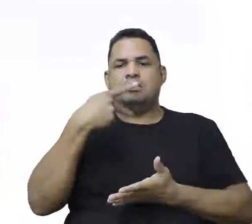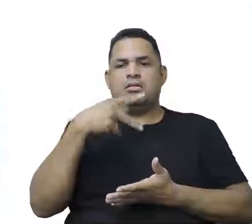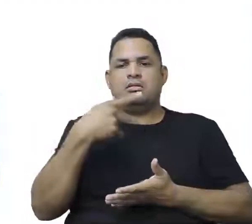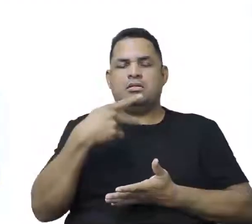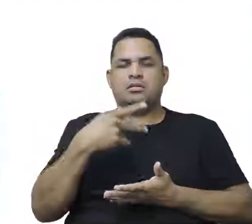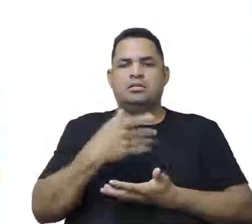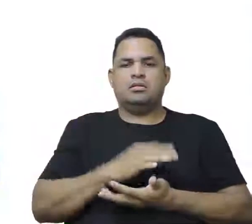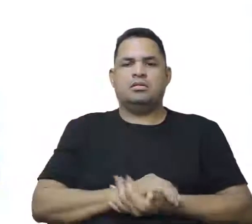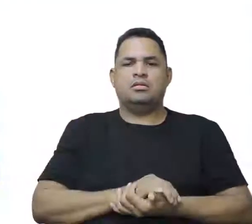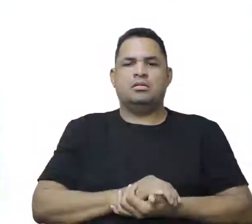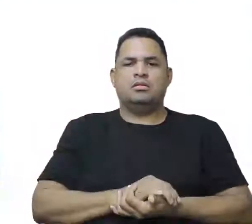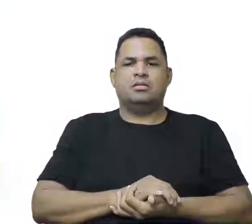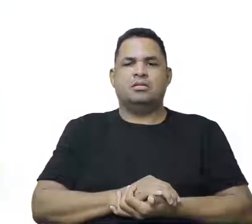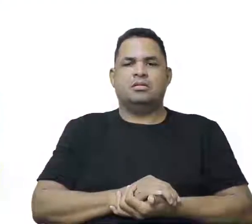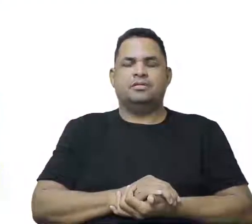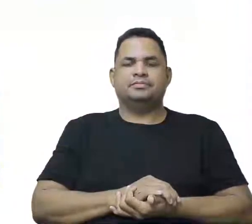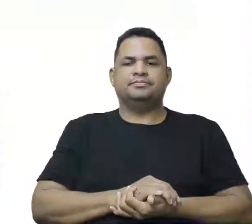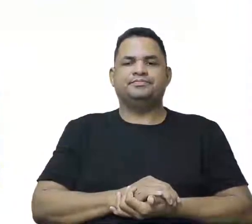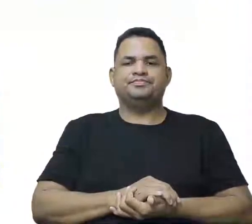dessa sua